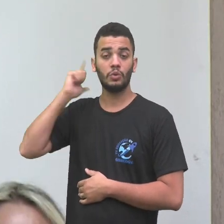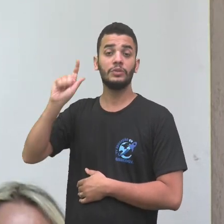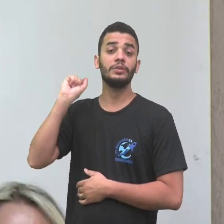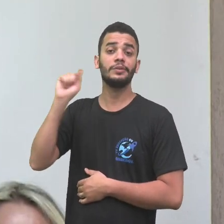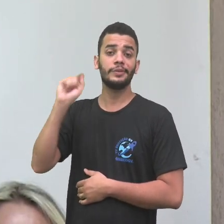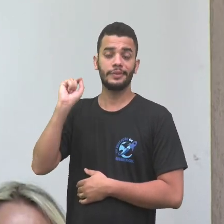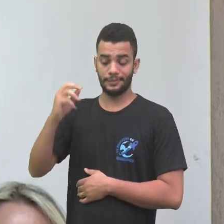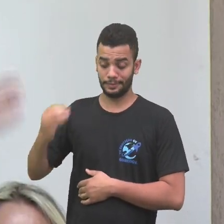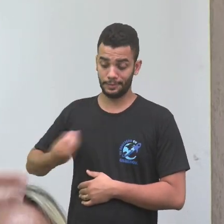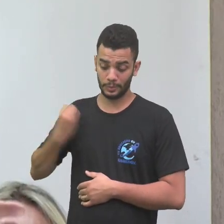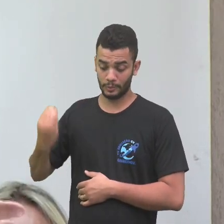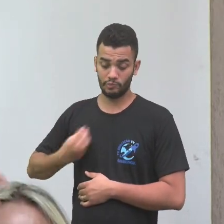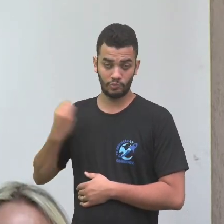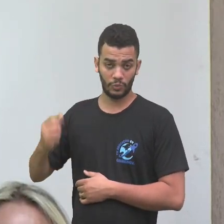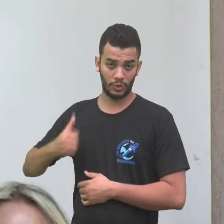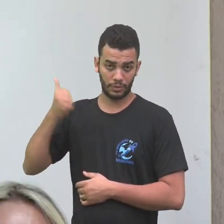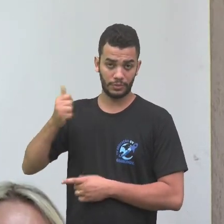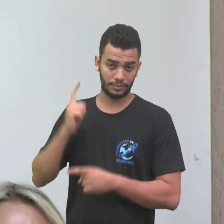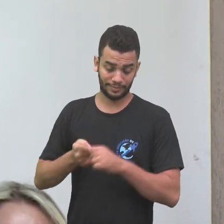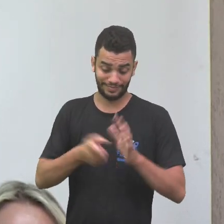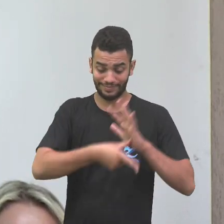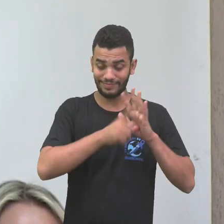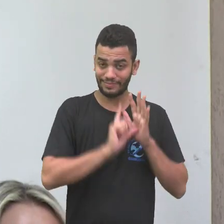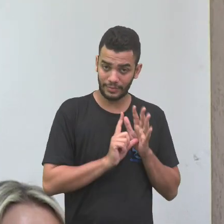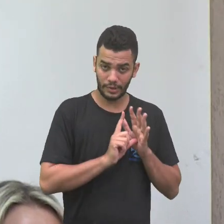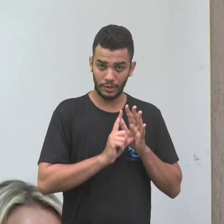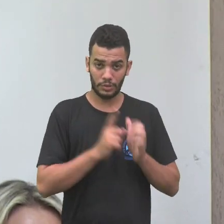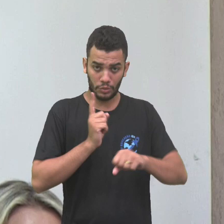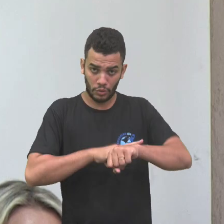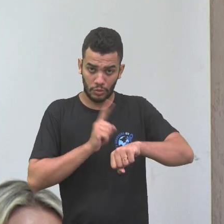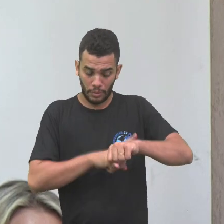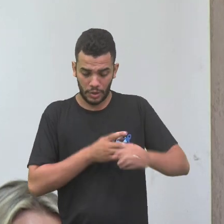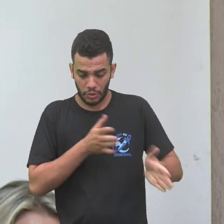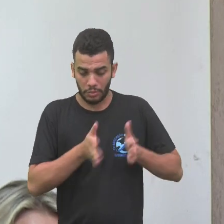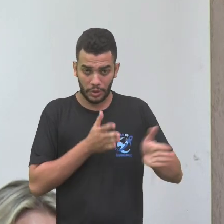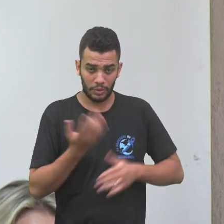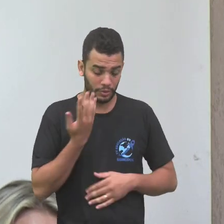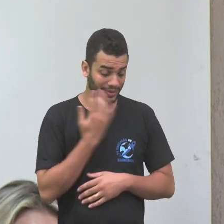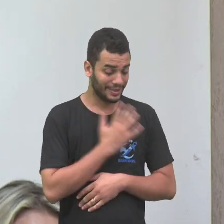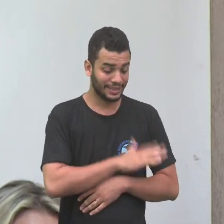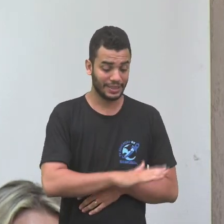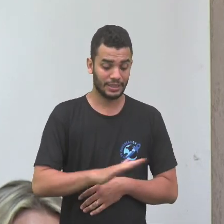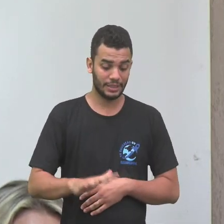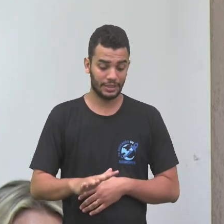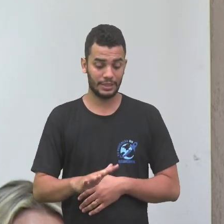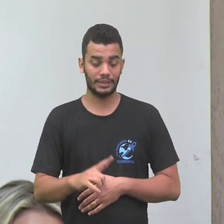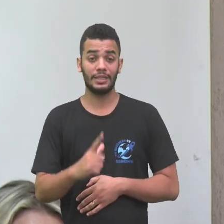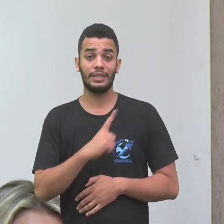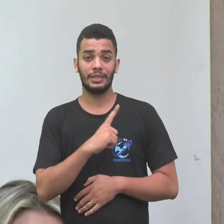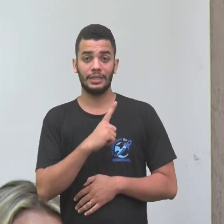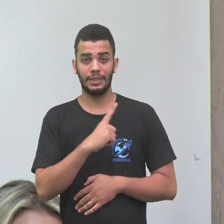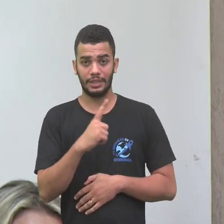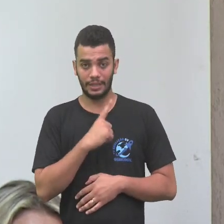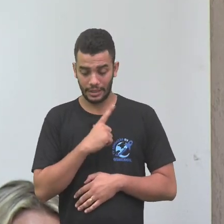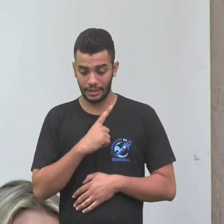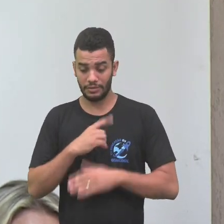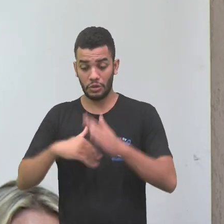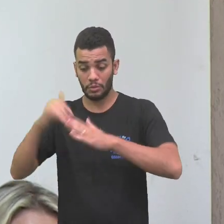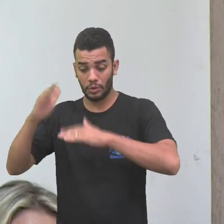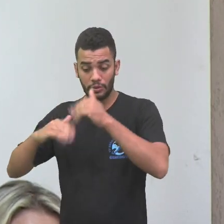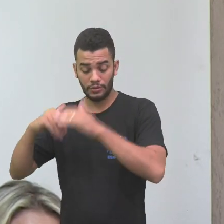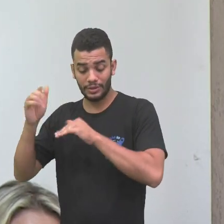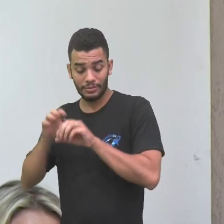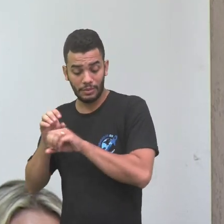uma colheita futura, né? Ela não traz o resultado político que os